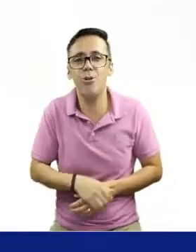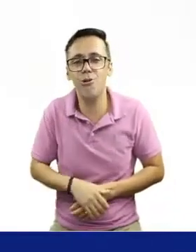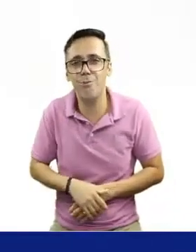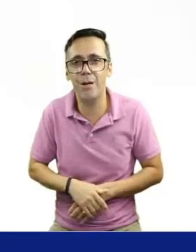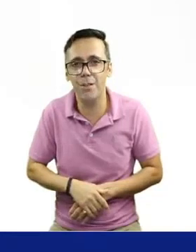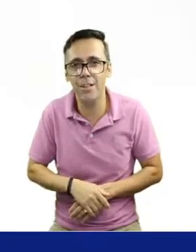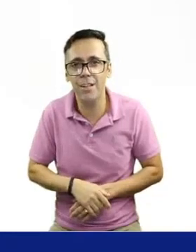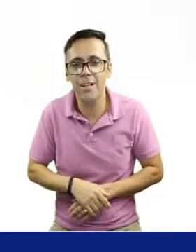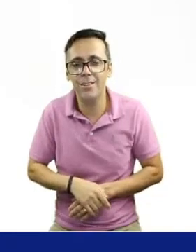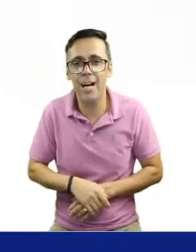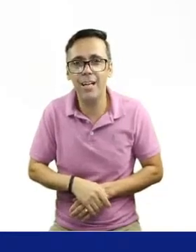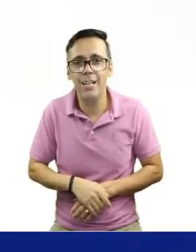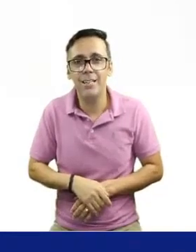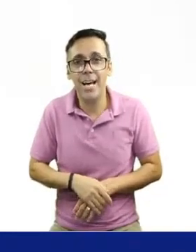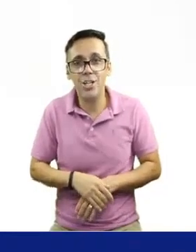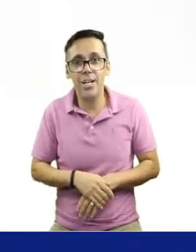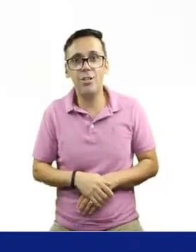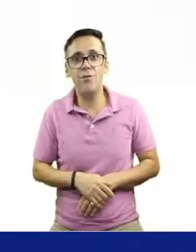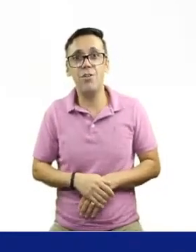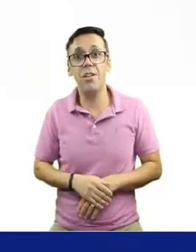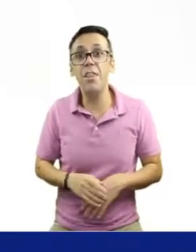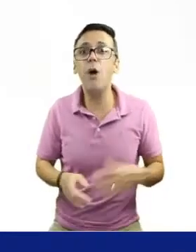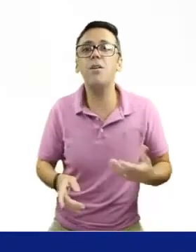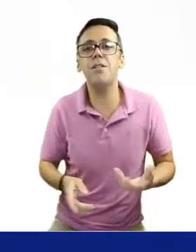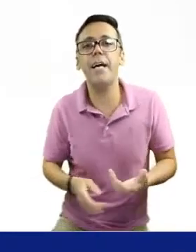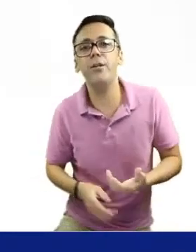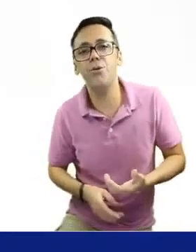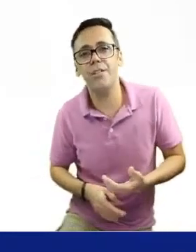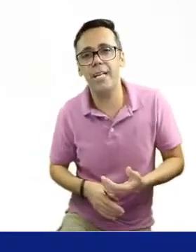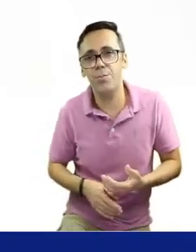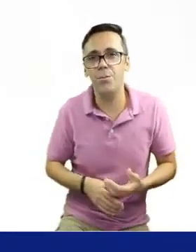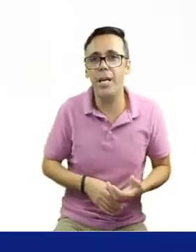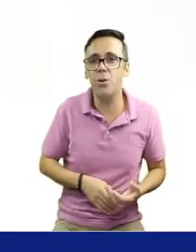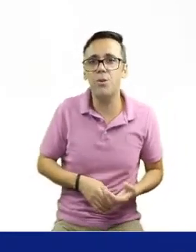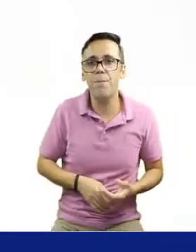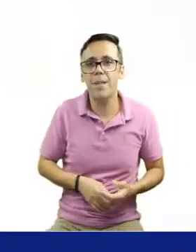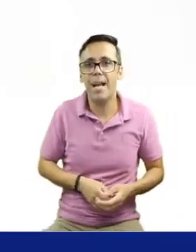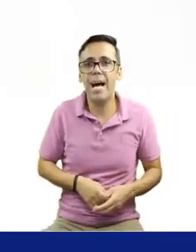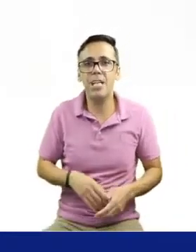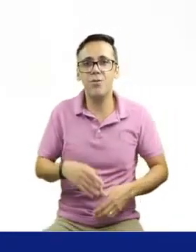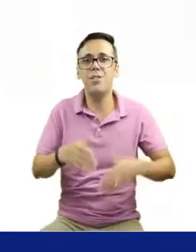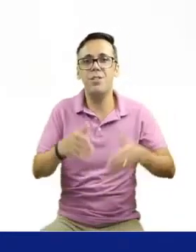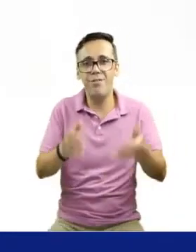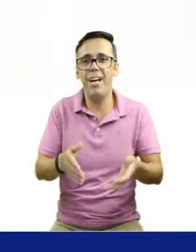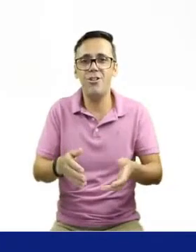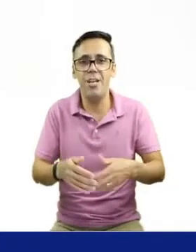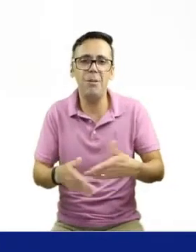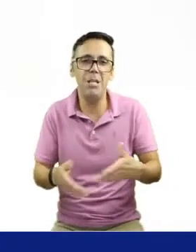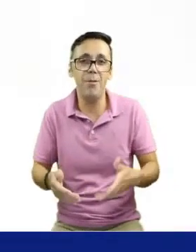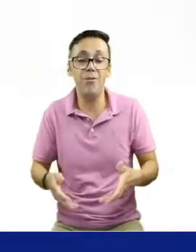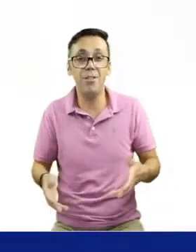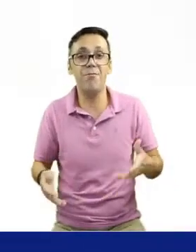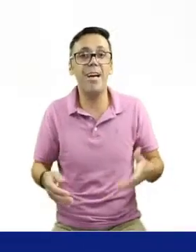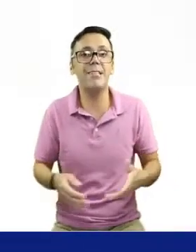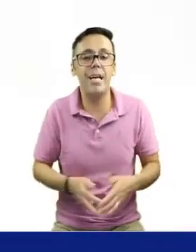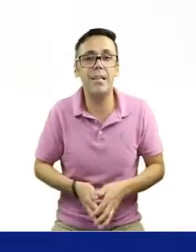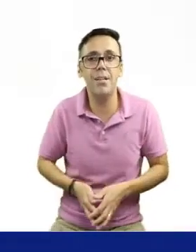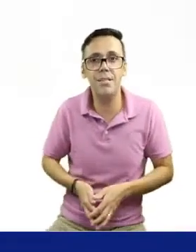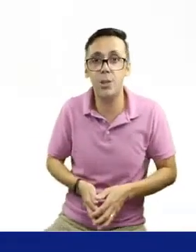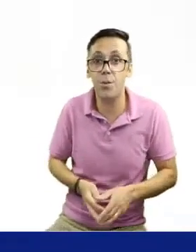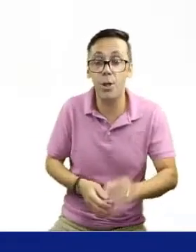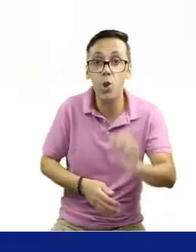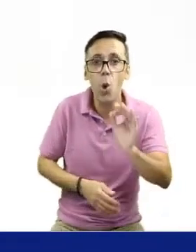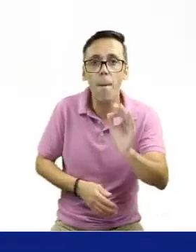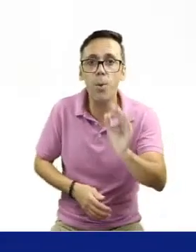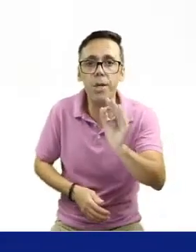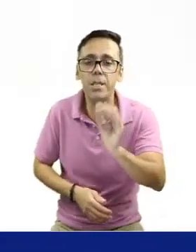essa parte de Radiologia para mim tá que a chance de você não estar entre os 10 primeiros caso você fecha é menina você vai